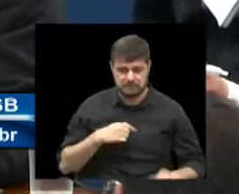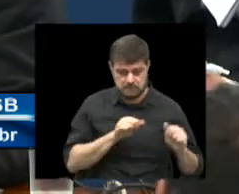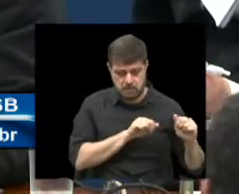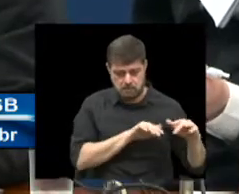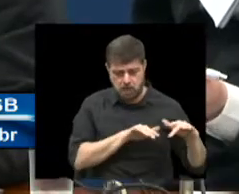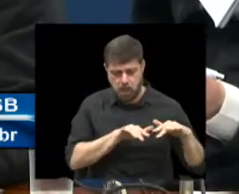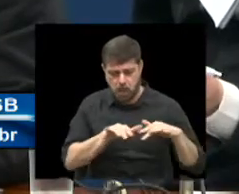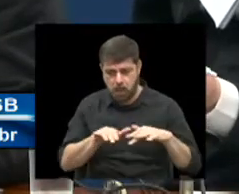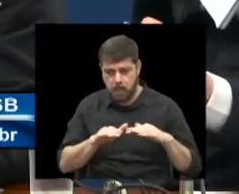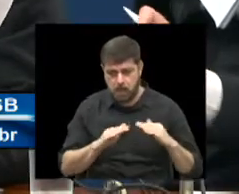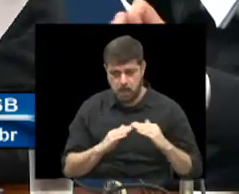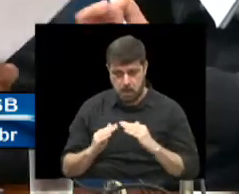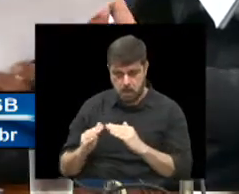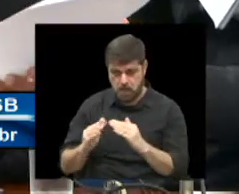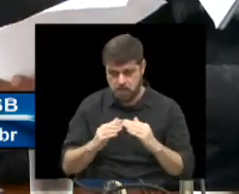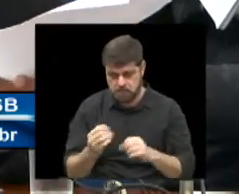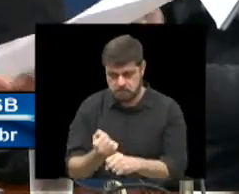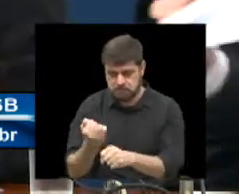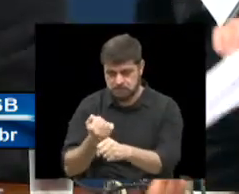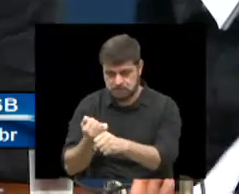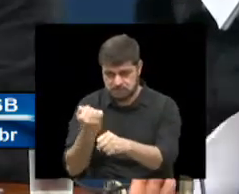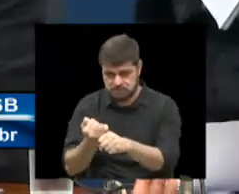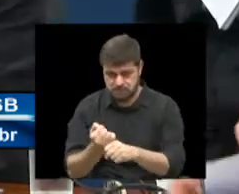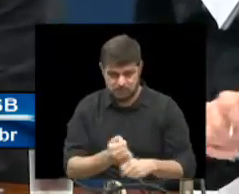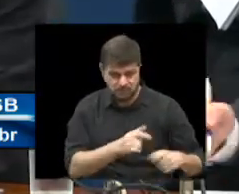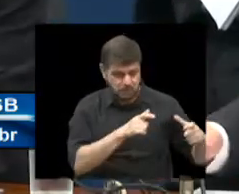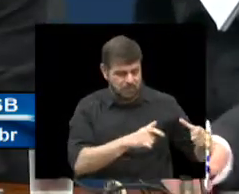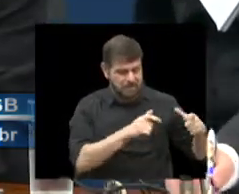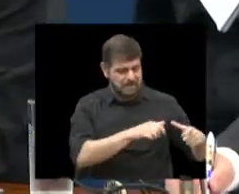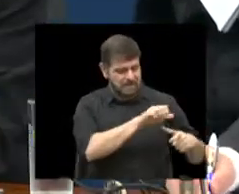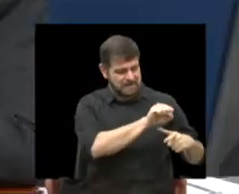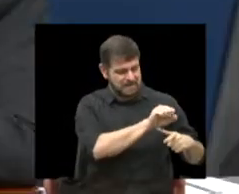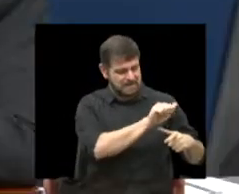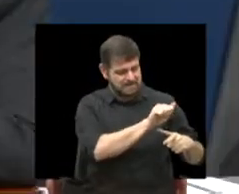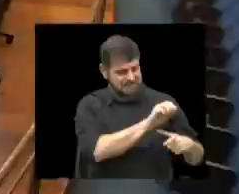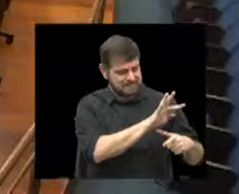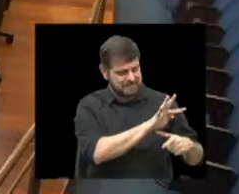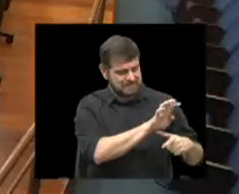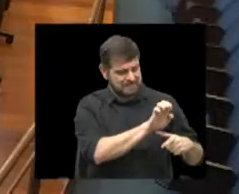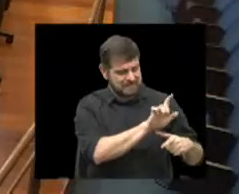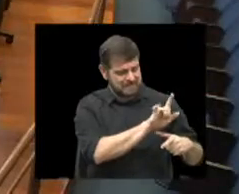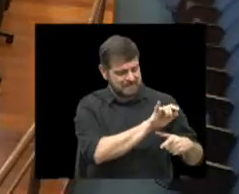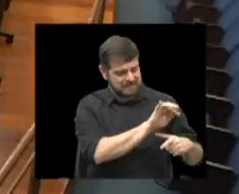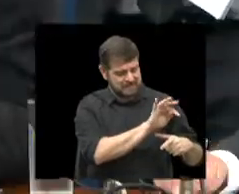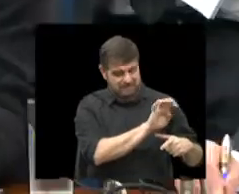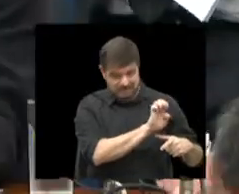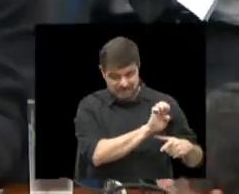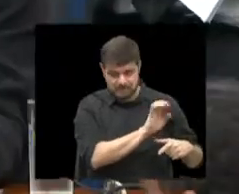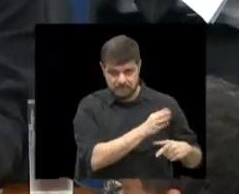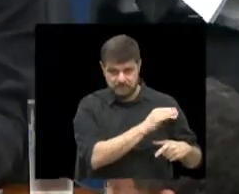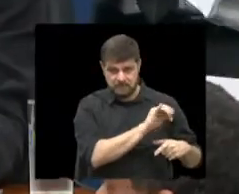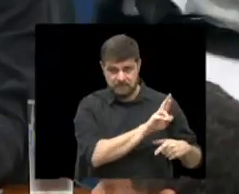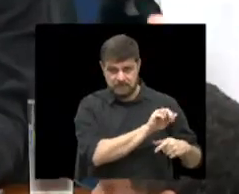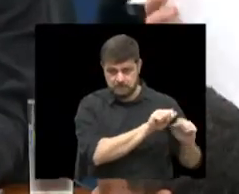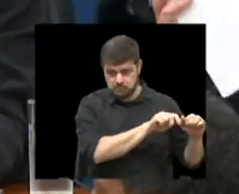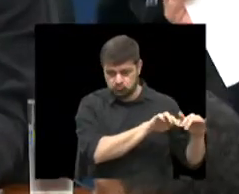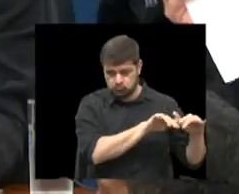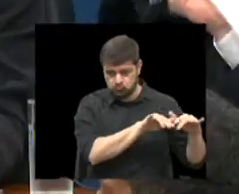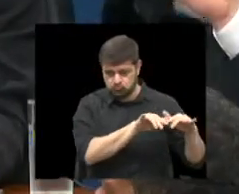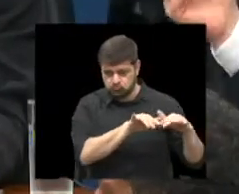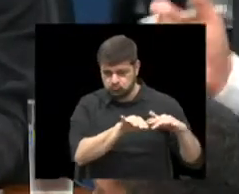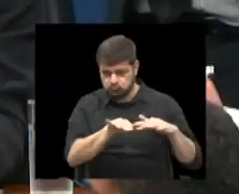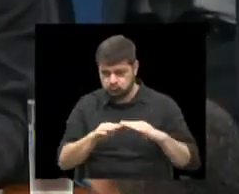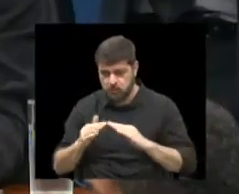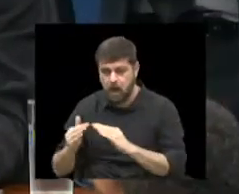famílias residentes em área de risco no Jardim Satélite Íris. Favoráveis permaneçam como estão. Aprovado. 1825, a requerimento de autoria do